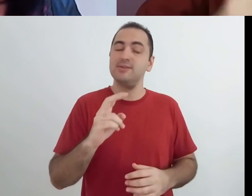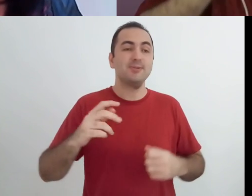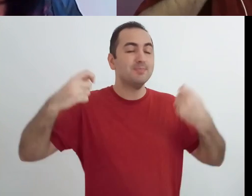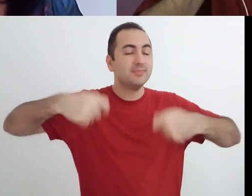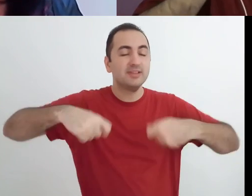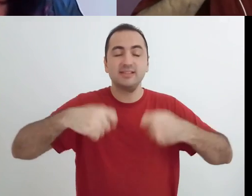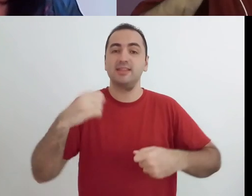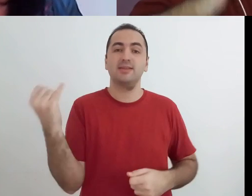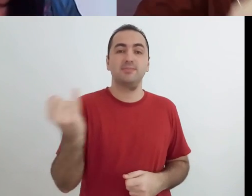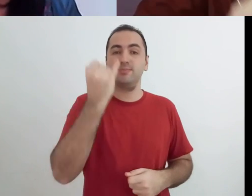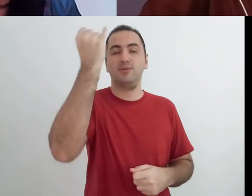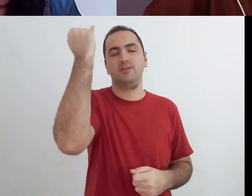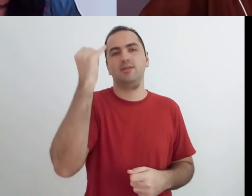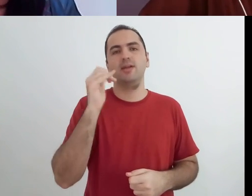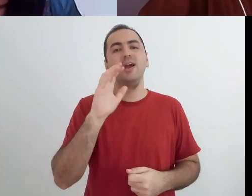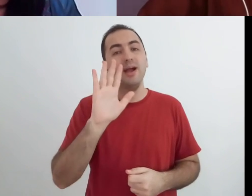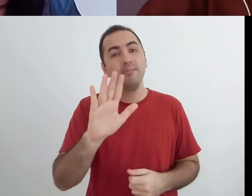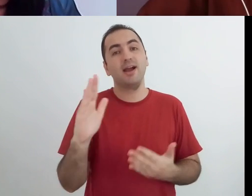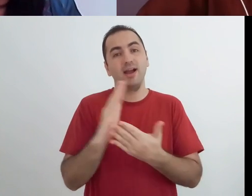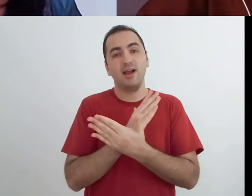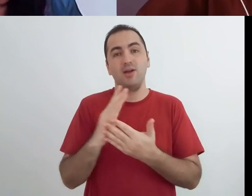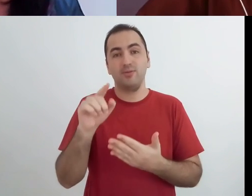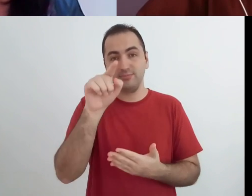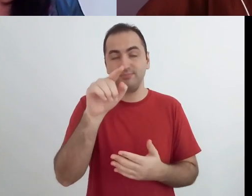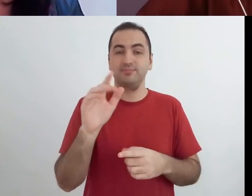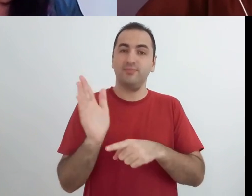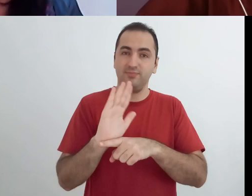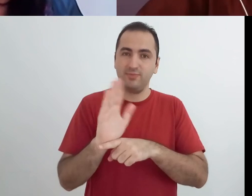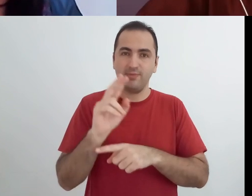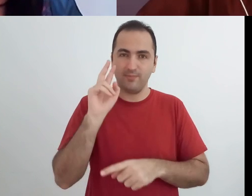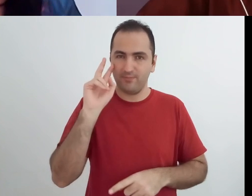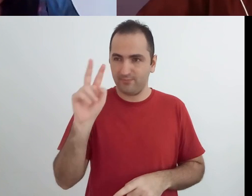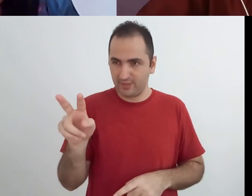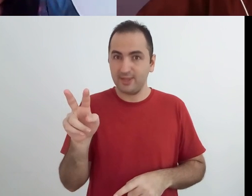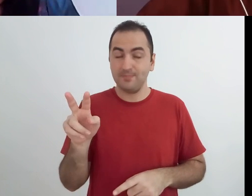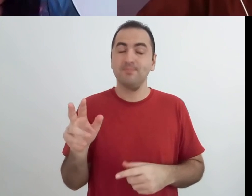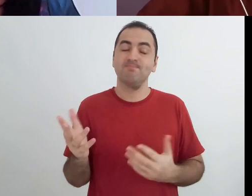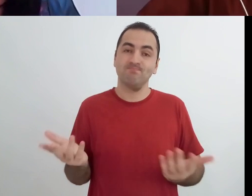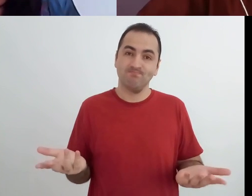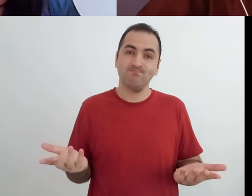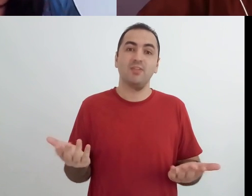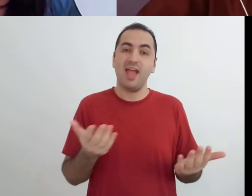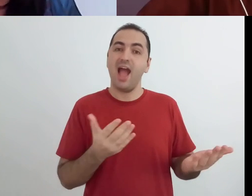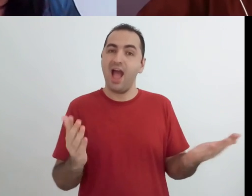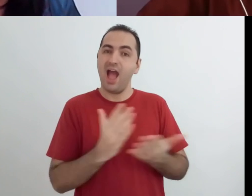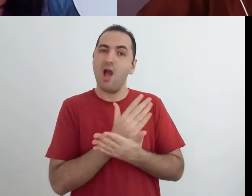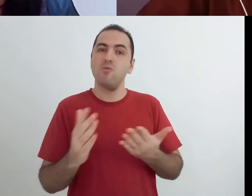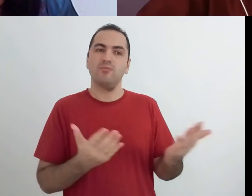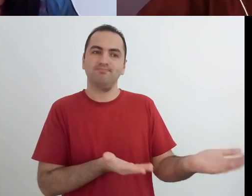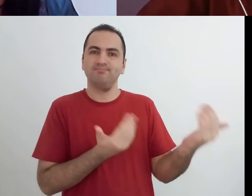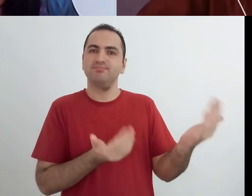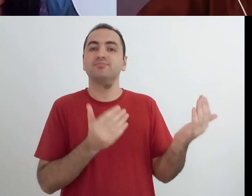esse vídeo já têm o seu filho adolescente. Então, o que a gente fala para essas pessoas é que antes tarde do que